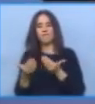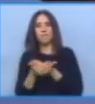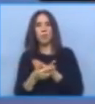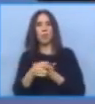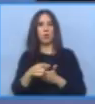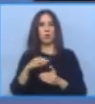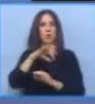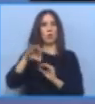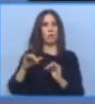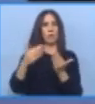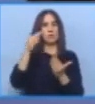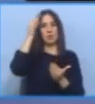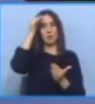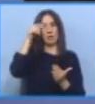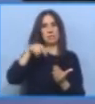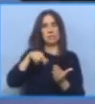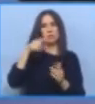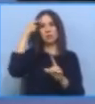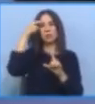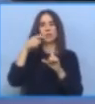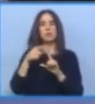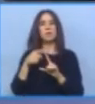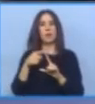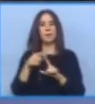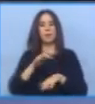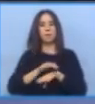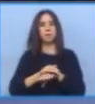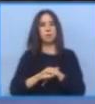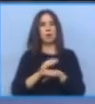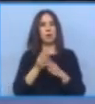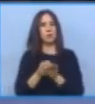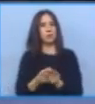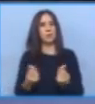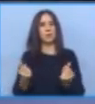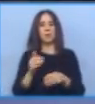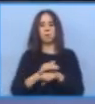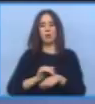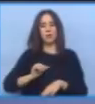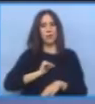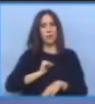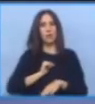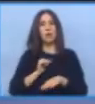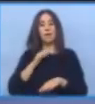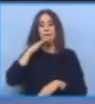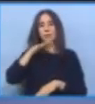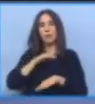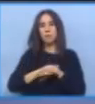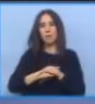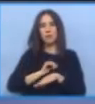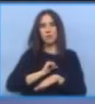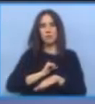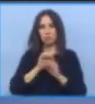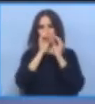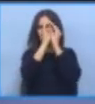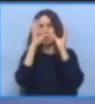digamos assim, tem como objetivo reparar os pecados, os seus pecados, os pecados da sua família. Não sei se estão a perceber a ideia.